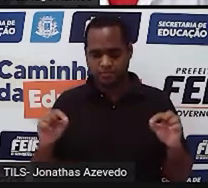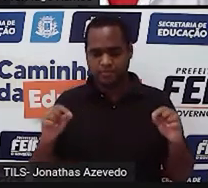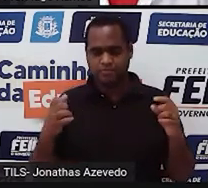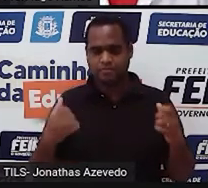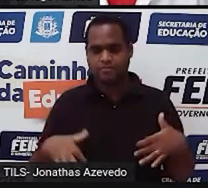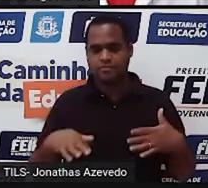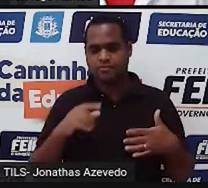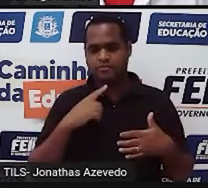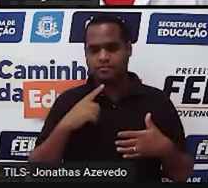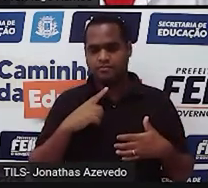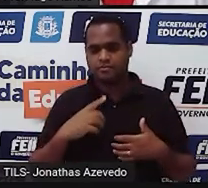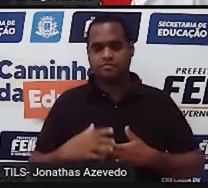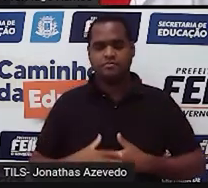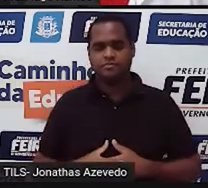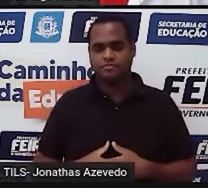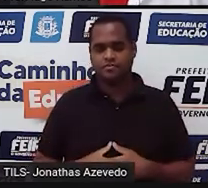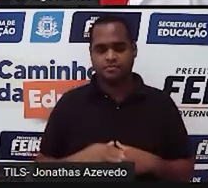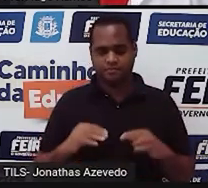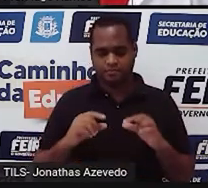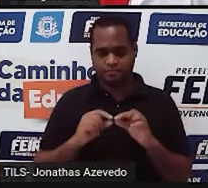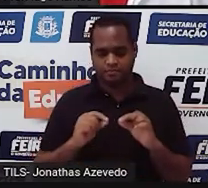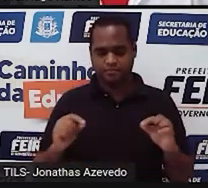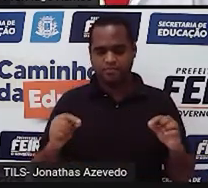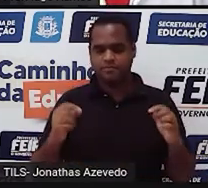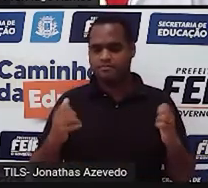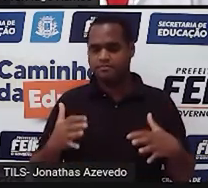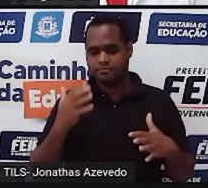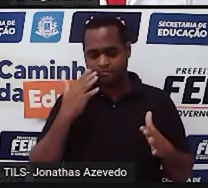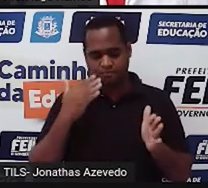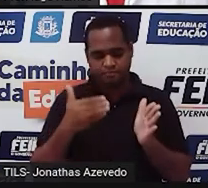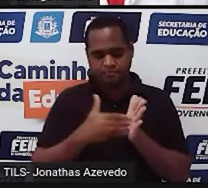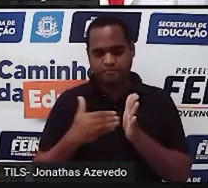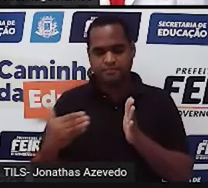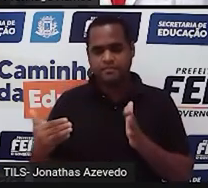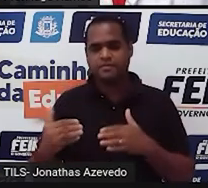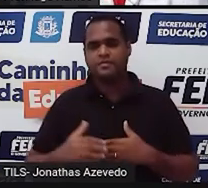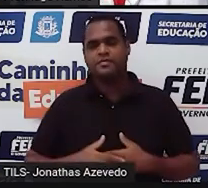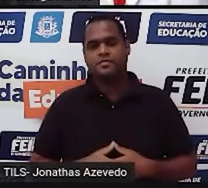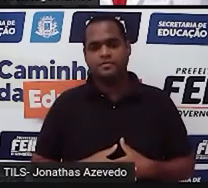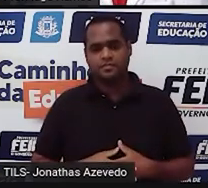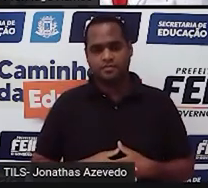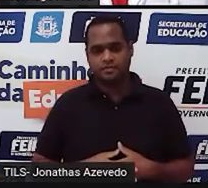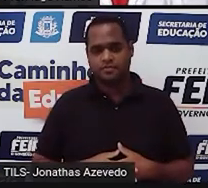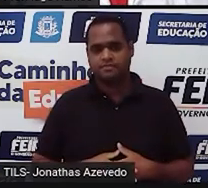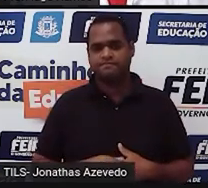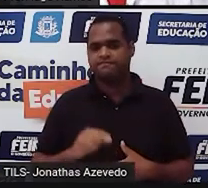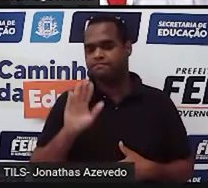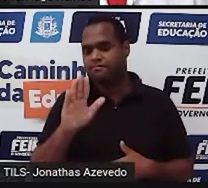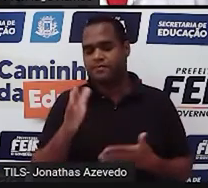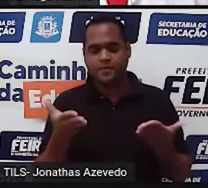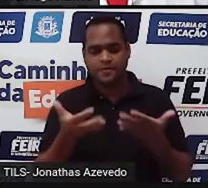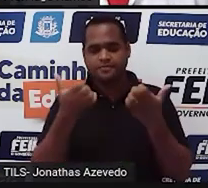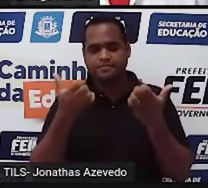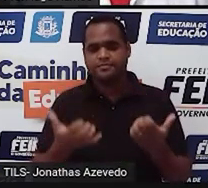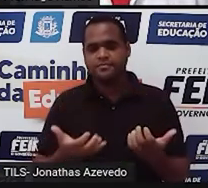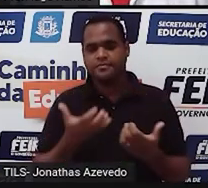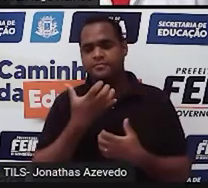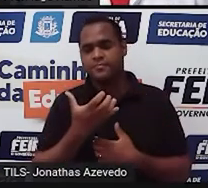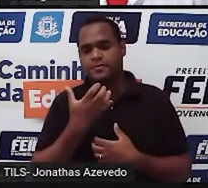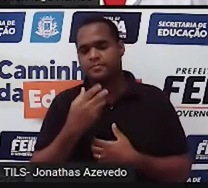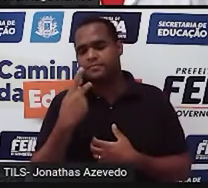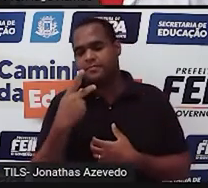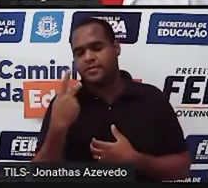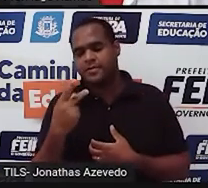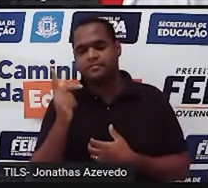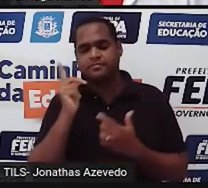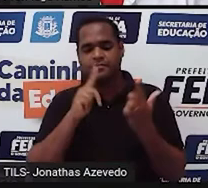fica limitada entre dois pontos Ok mas né agora eu queria ver se você